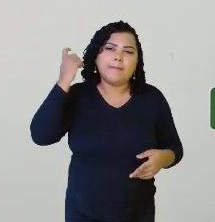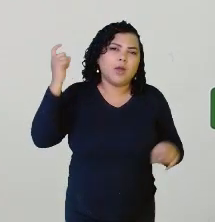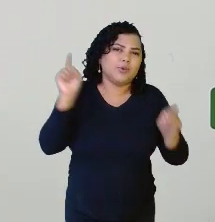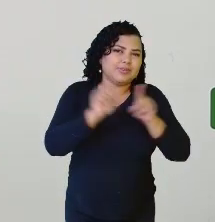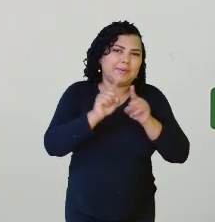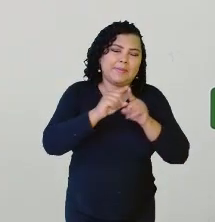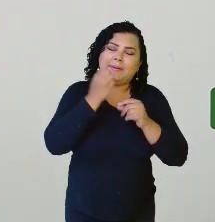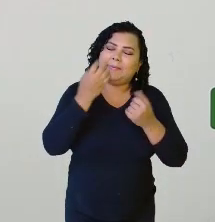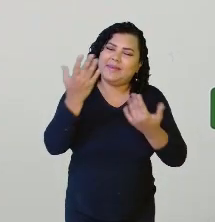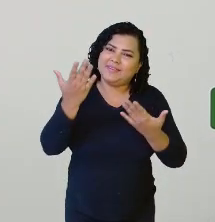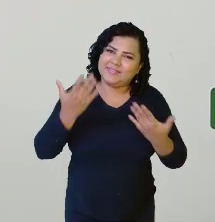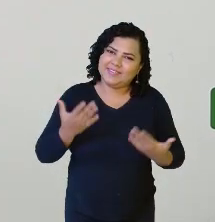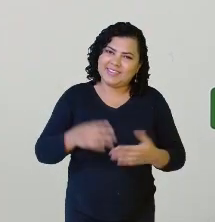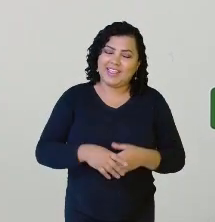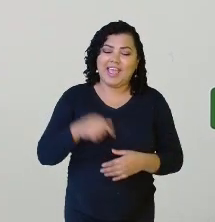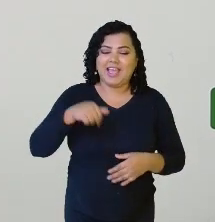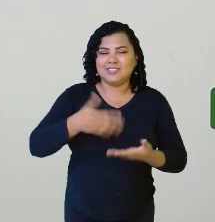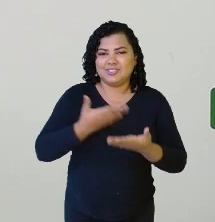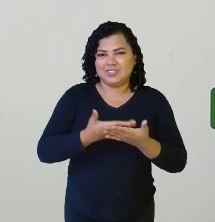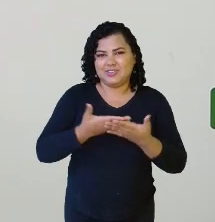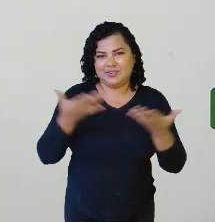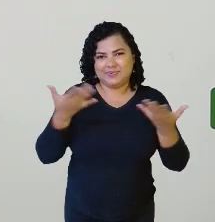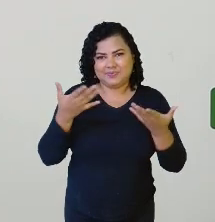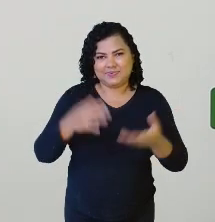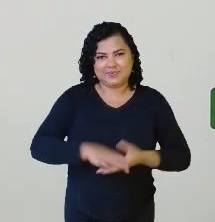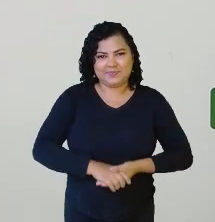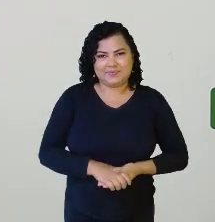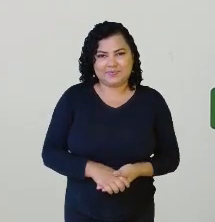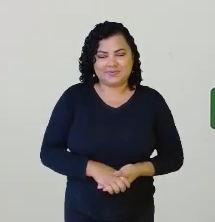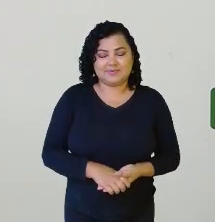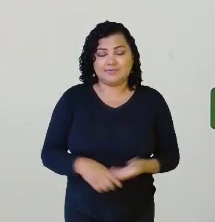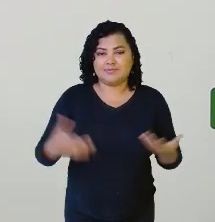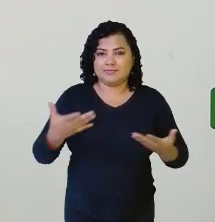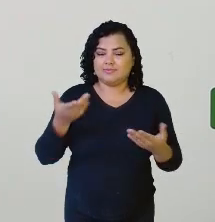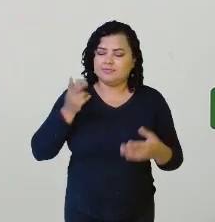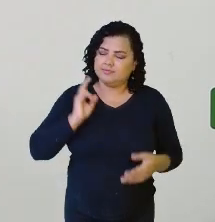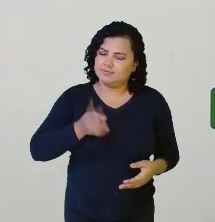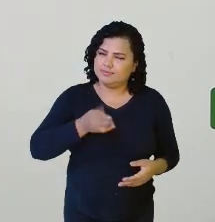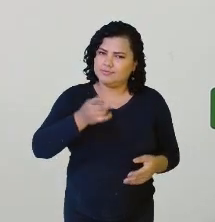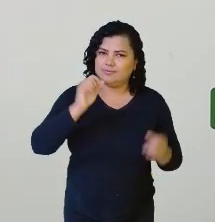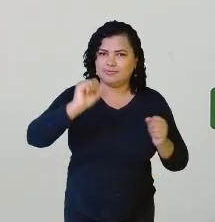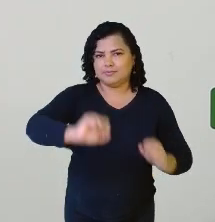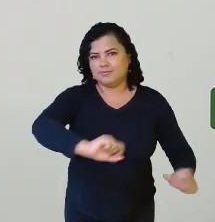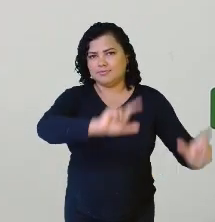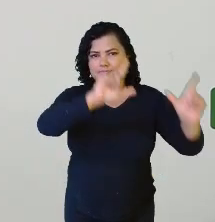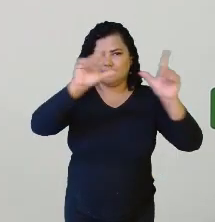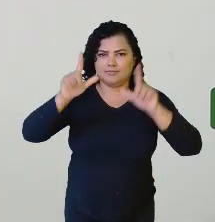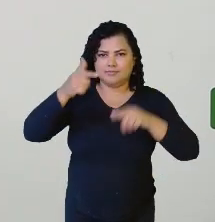Sejam bem-vindos. Essa é a nossa aula de hoje. Agora a gente vai seguir no próximo slide.